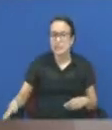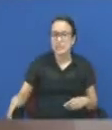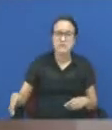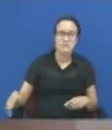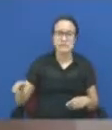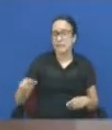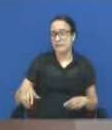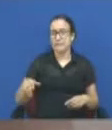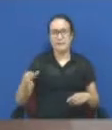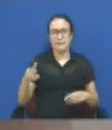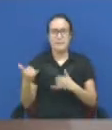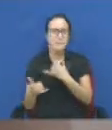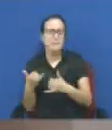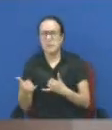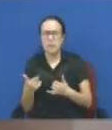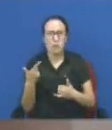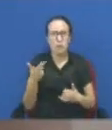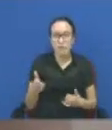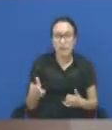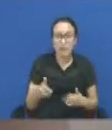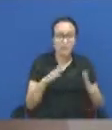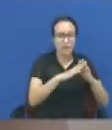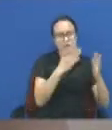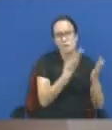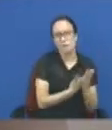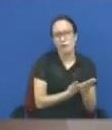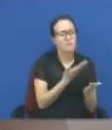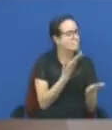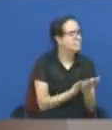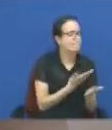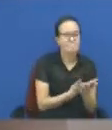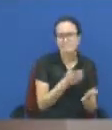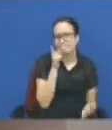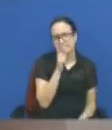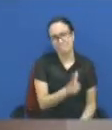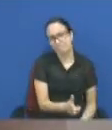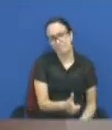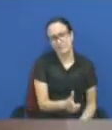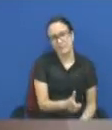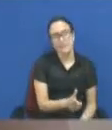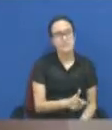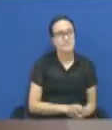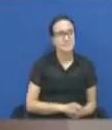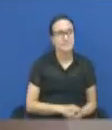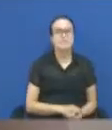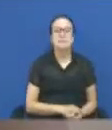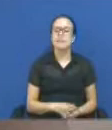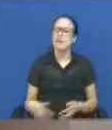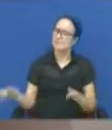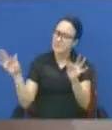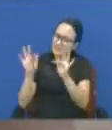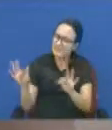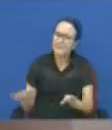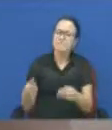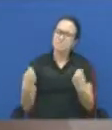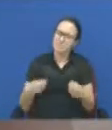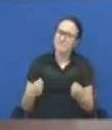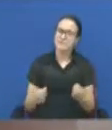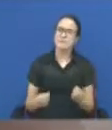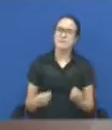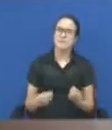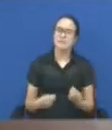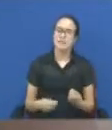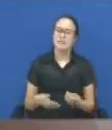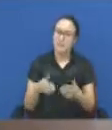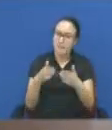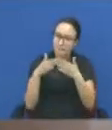não ter tido condições de ser feliz no tempo que lhe deve. Então, eu peço a todos o voto